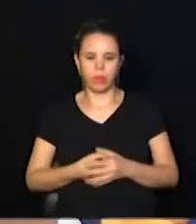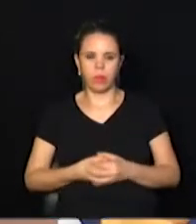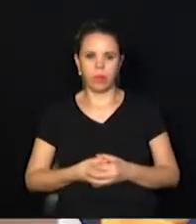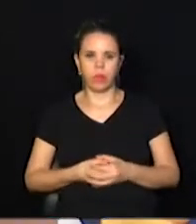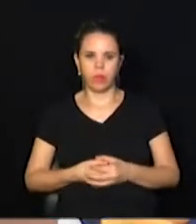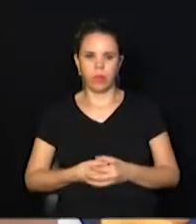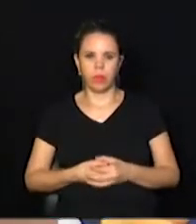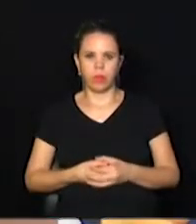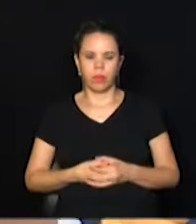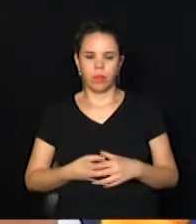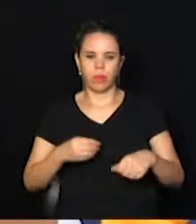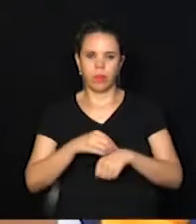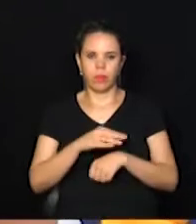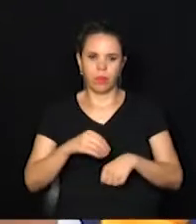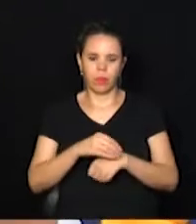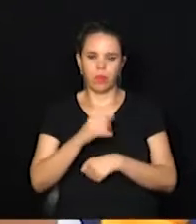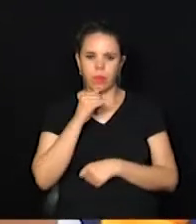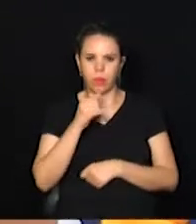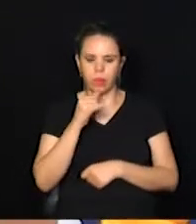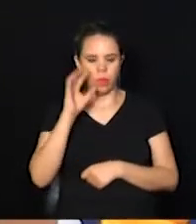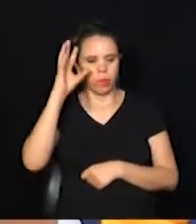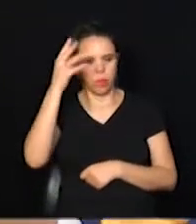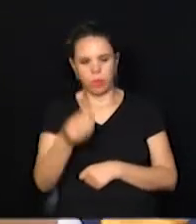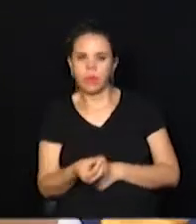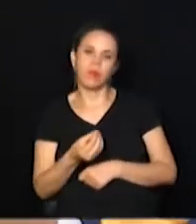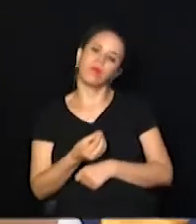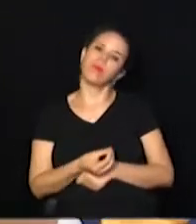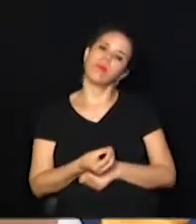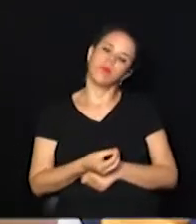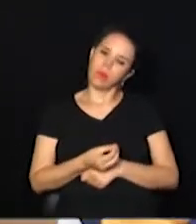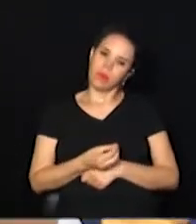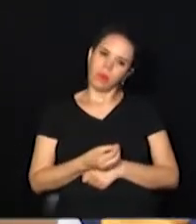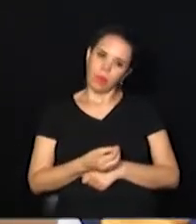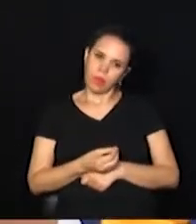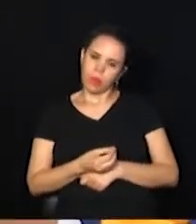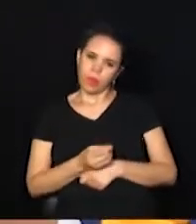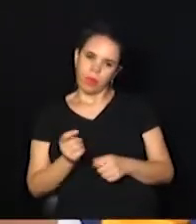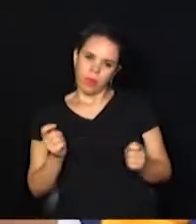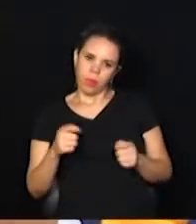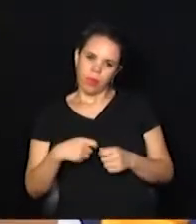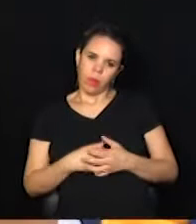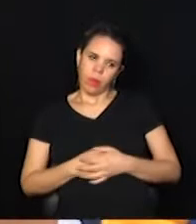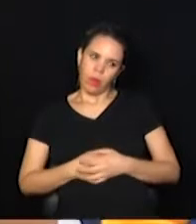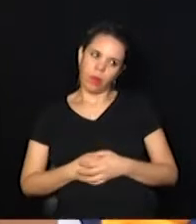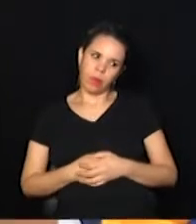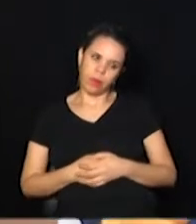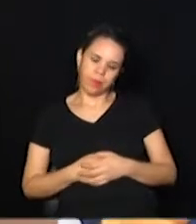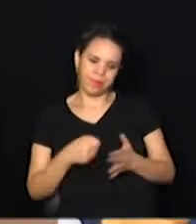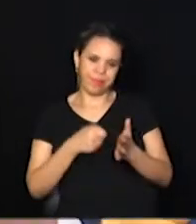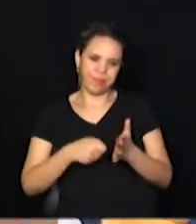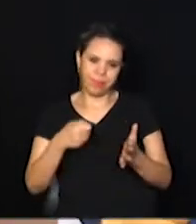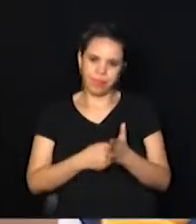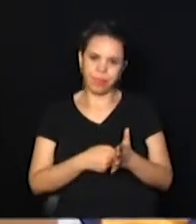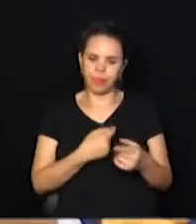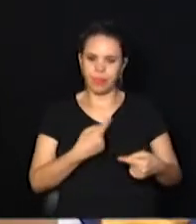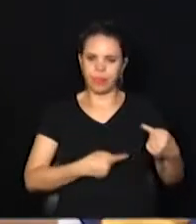passa por entender que é possível, na luta política e